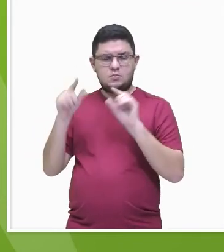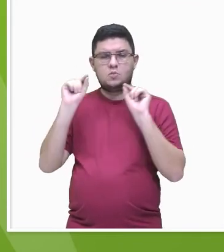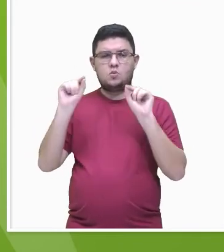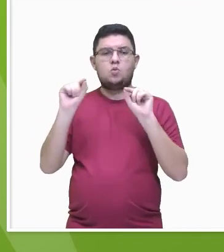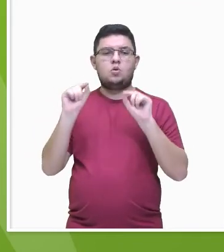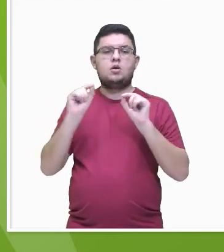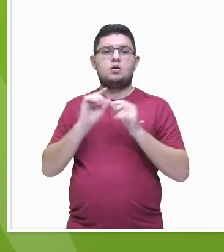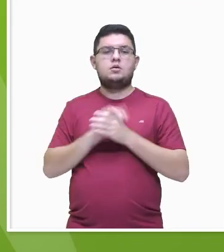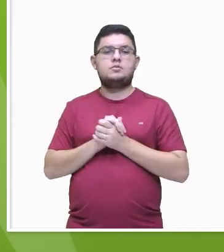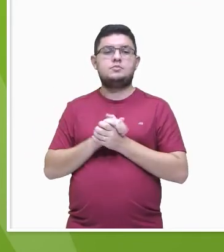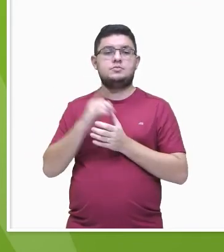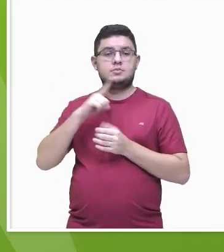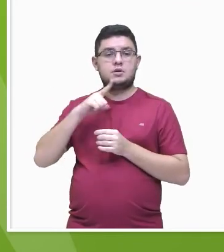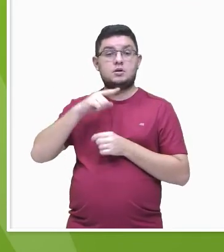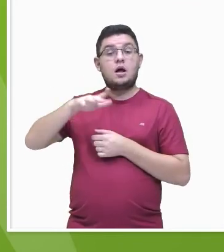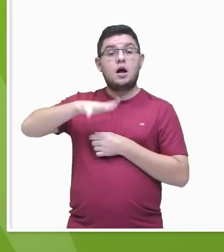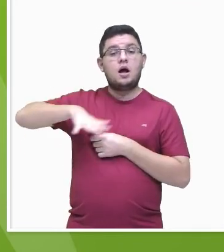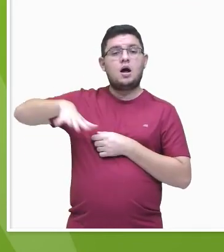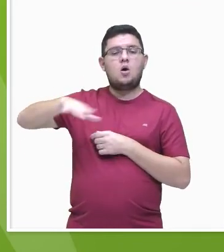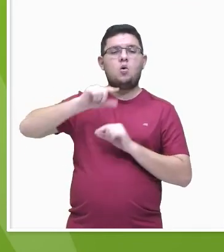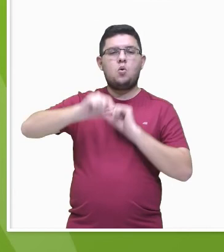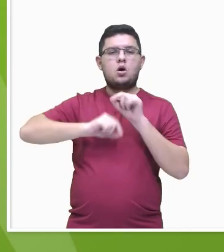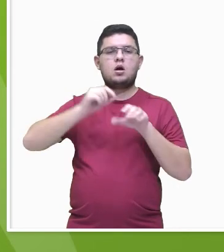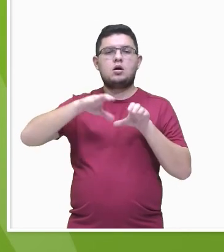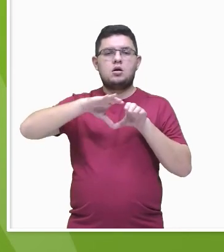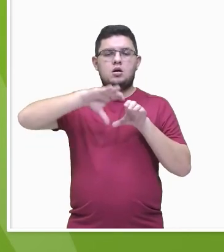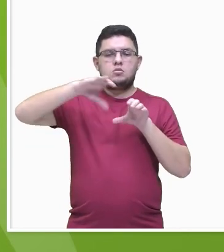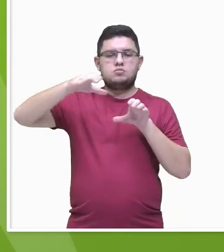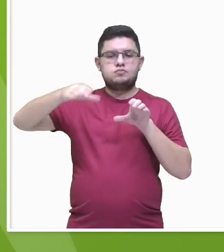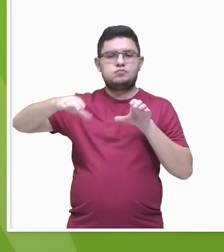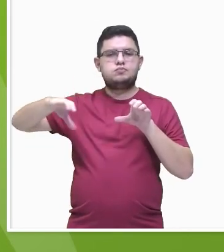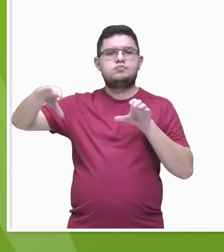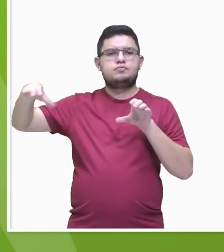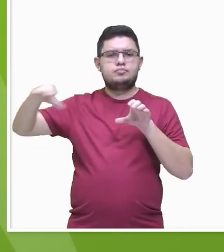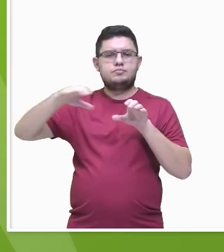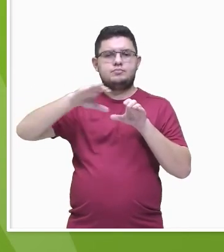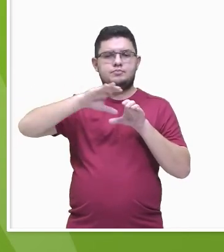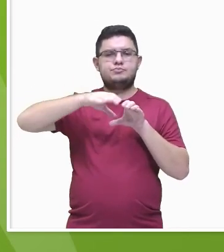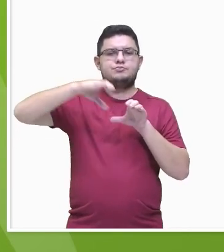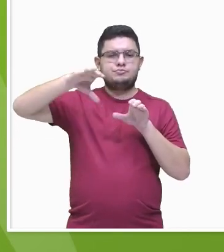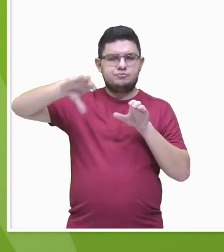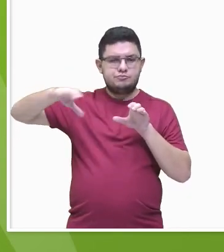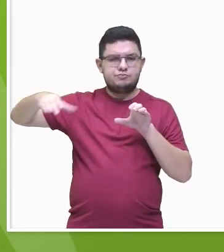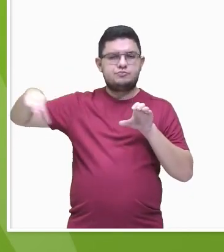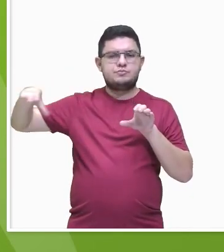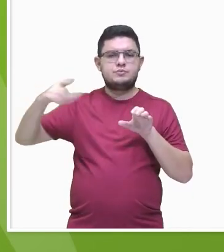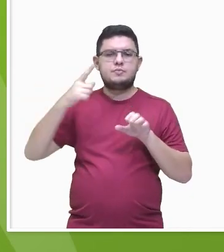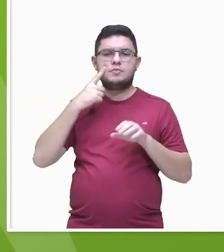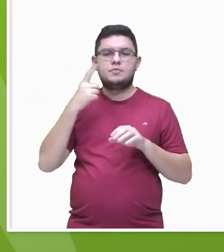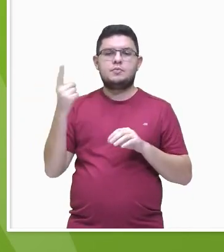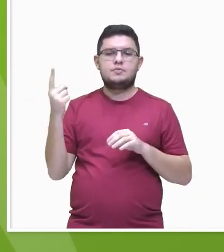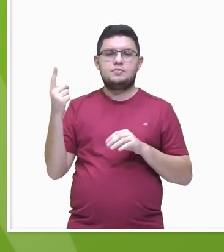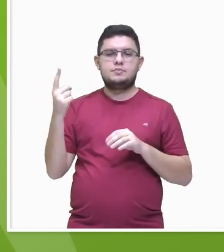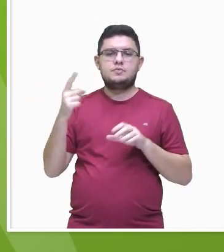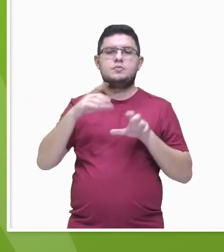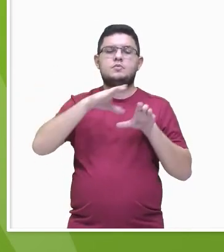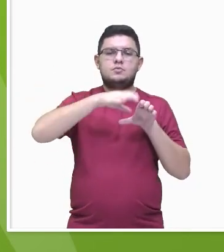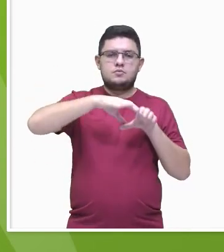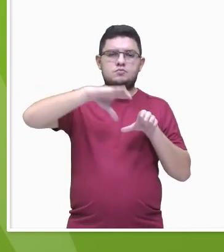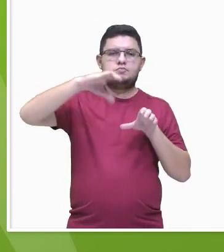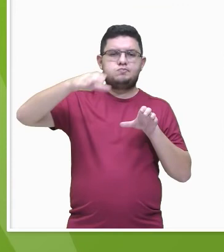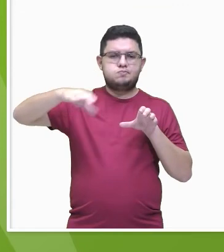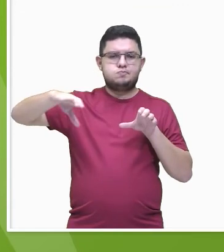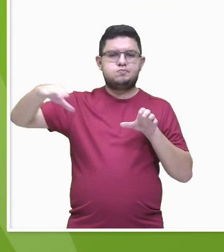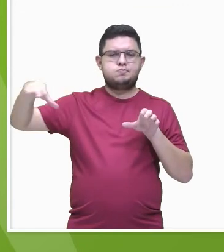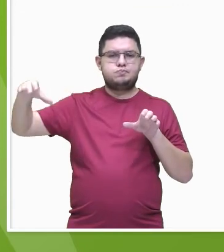um corpo em formato cilíndrico e alongado, que é o que a gente está observando aqui na imagem, ó. O corpo cilíndrico, né? Vamos